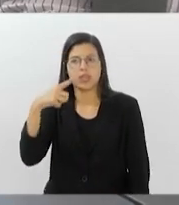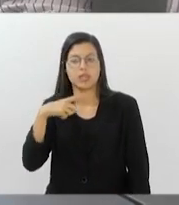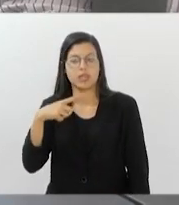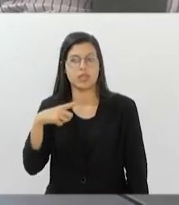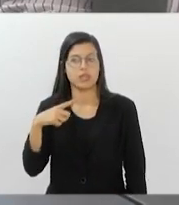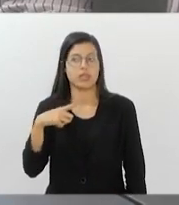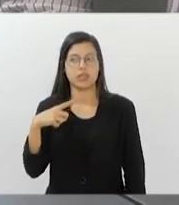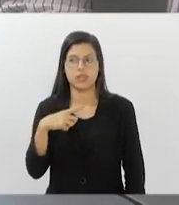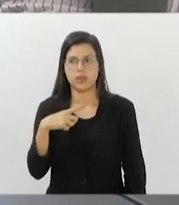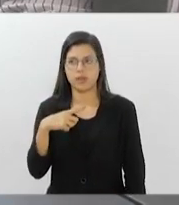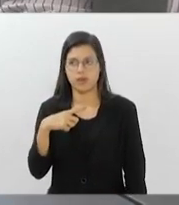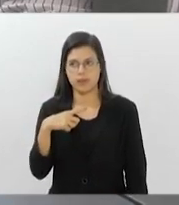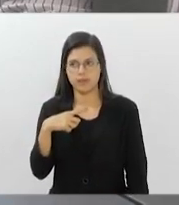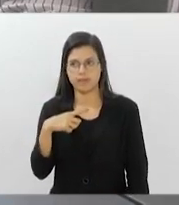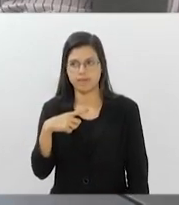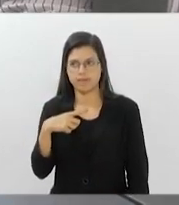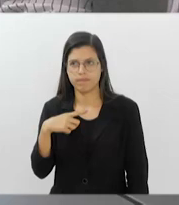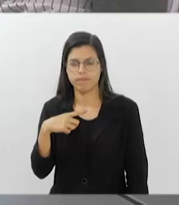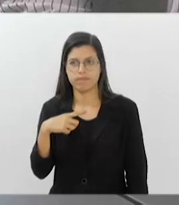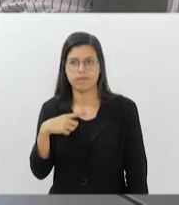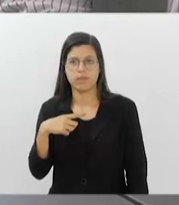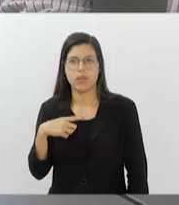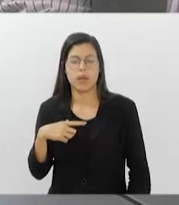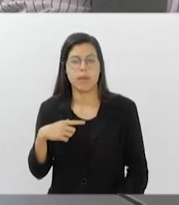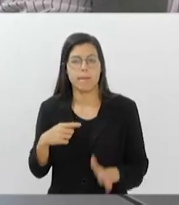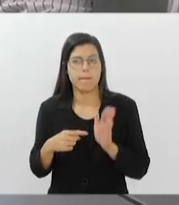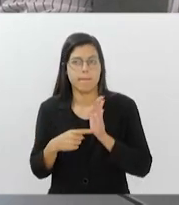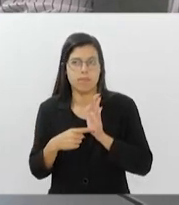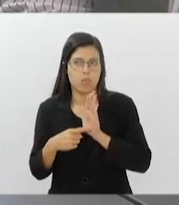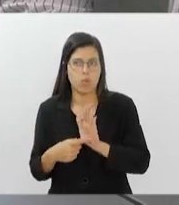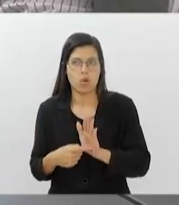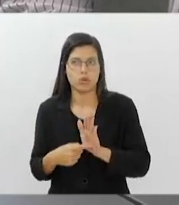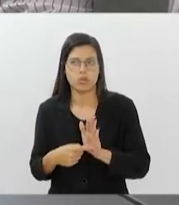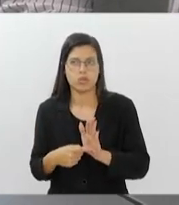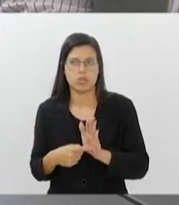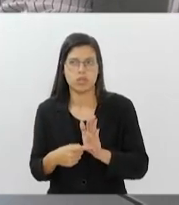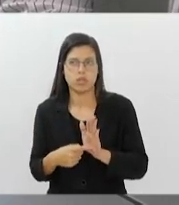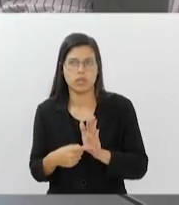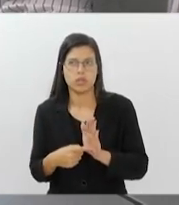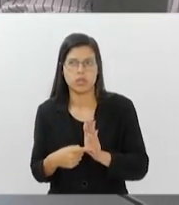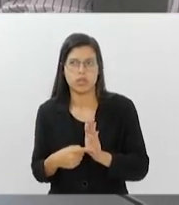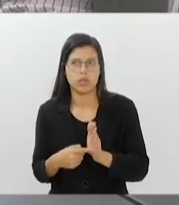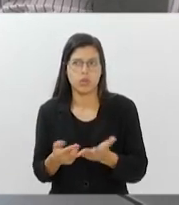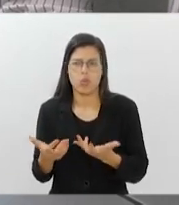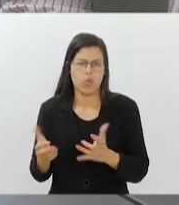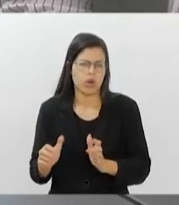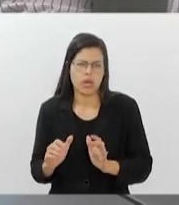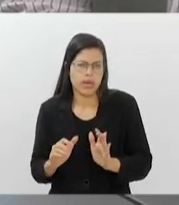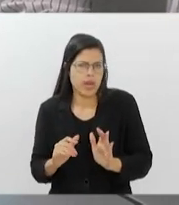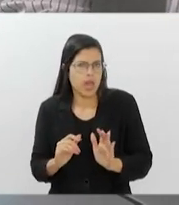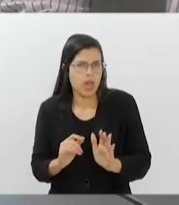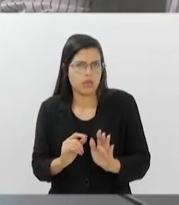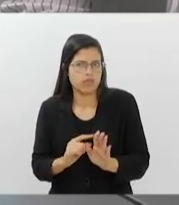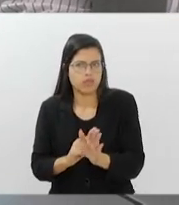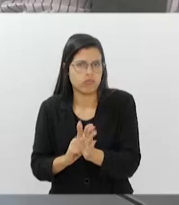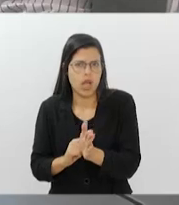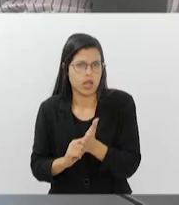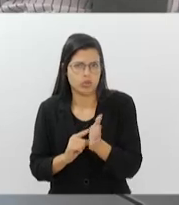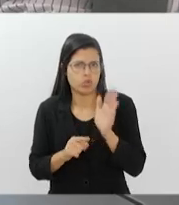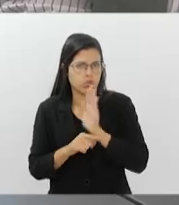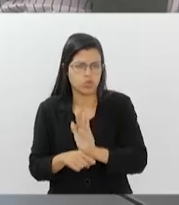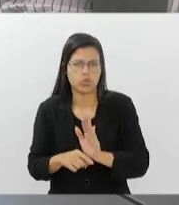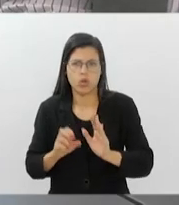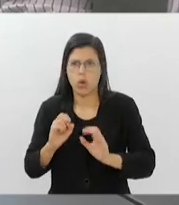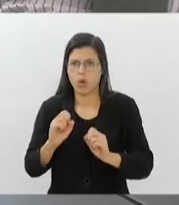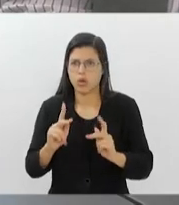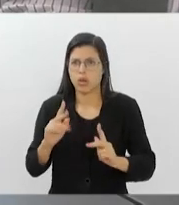desde que manifeste a oposição a ter auxílio, ela está resolvido o problema. Uma